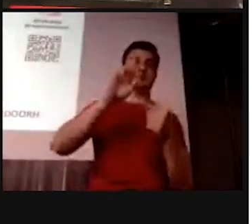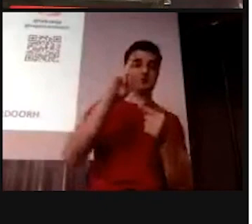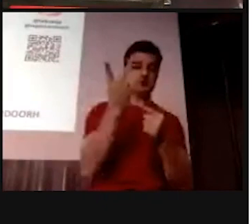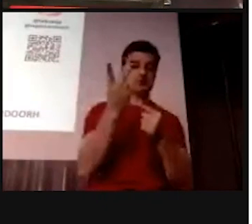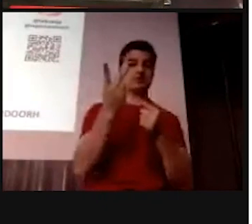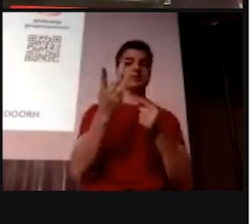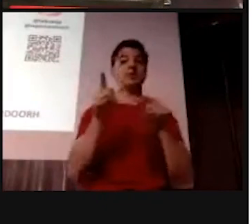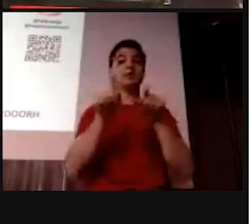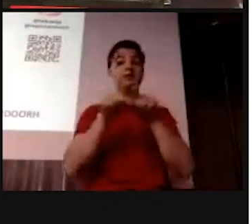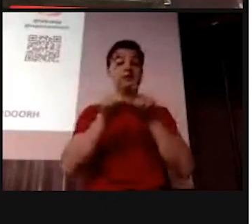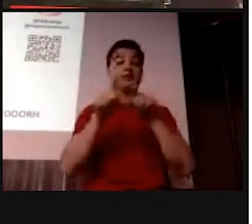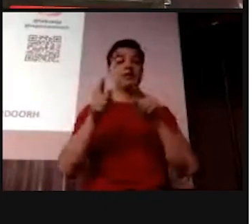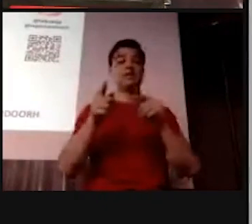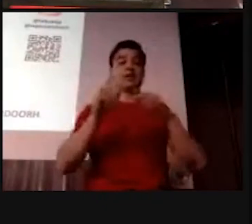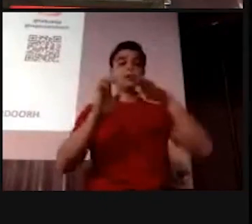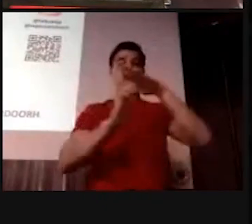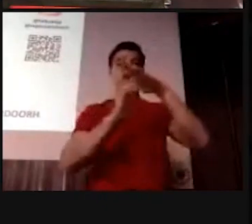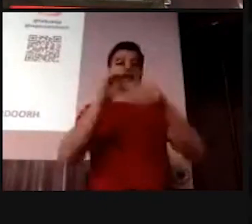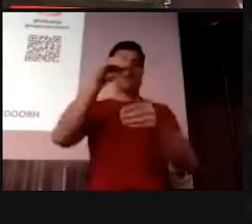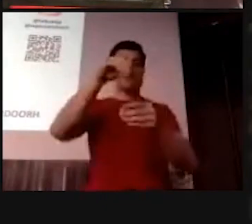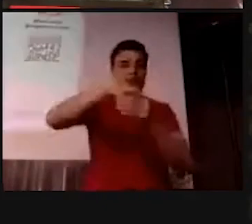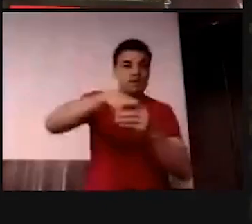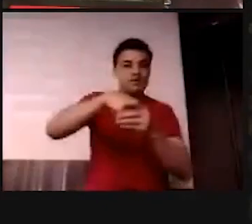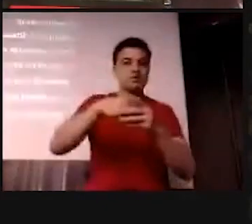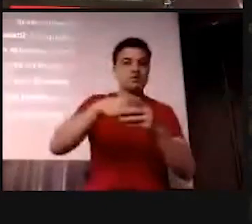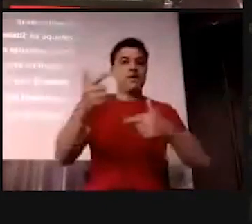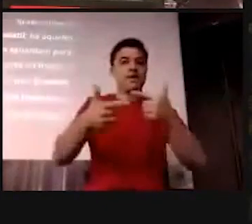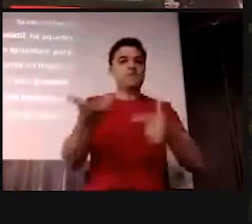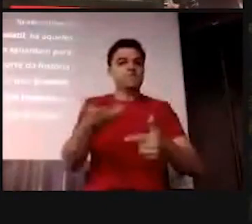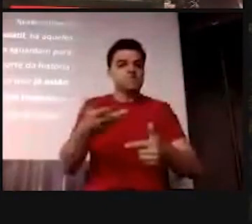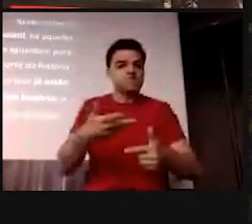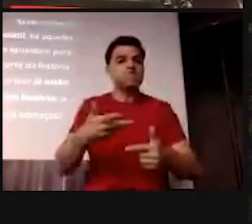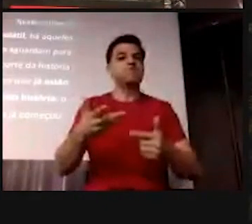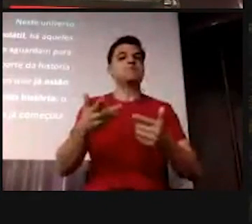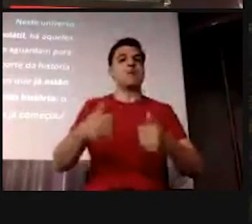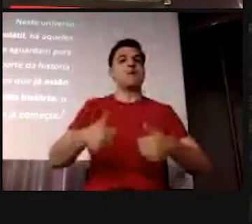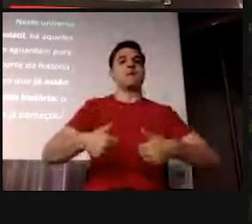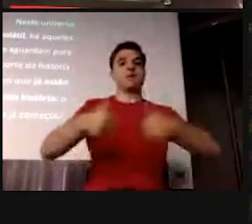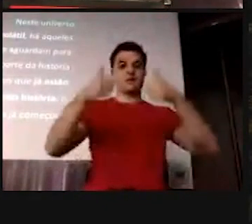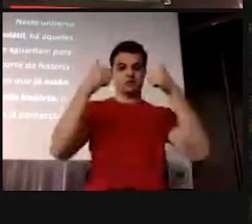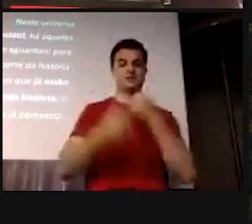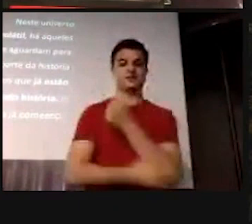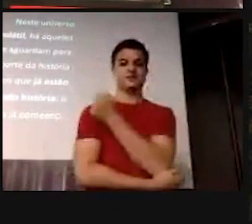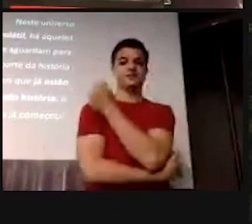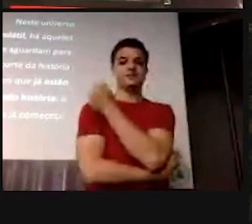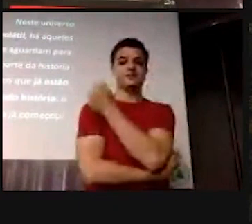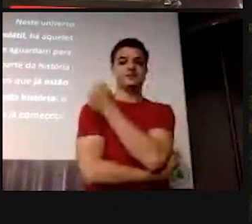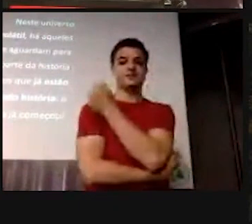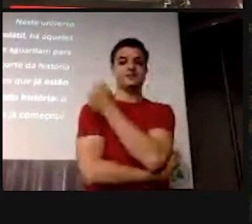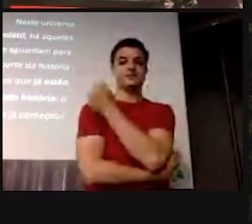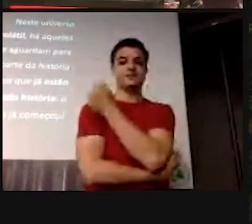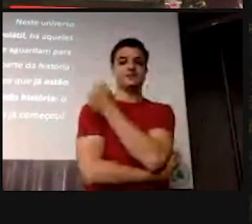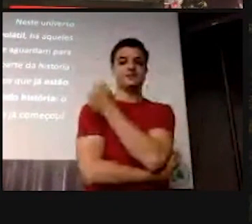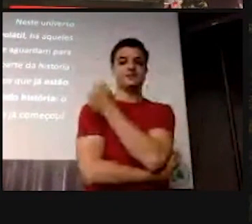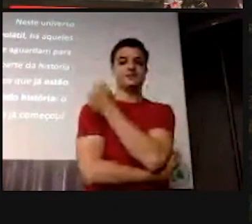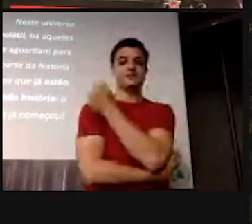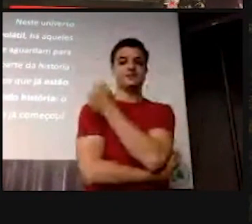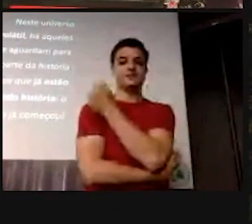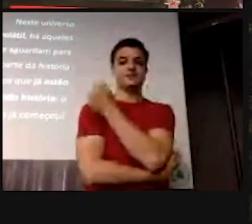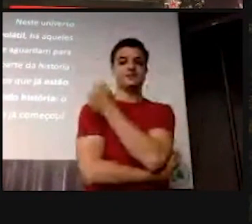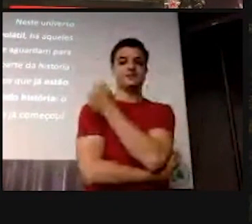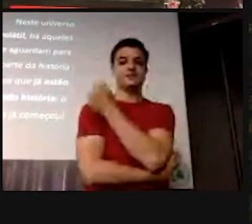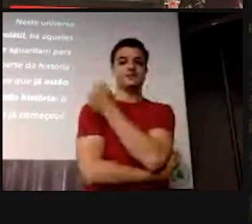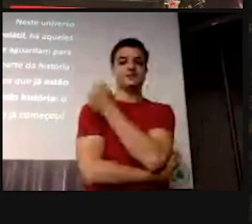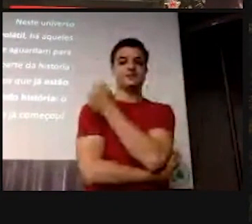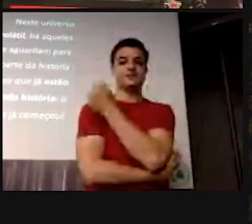organizações. Bom, vamos começar falando um pouquinho, né, de que o mundo está mudando muito rápido. Eu acho que na pandemia